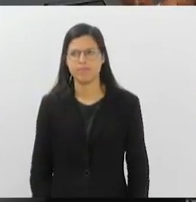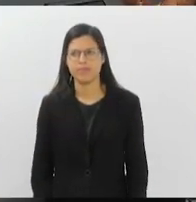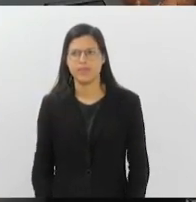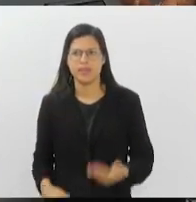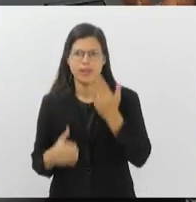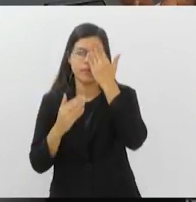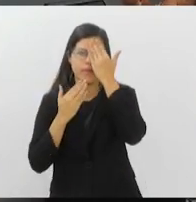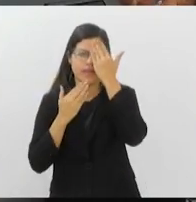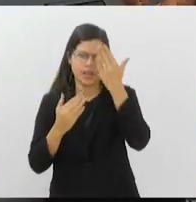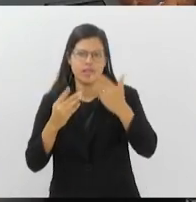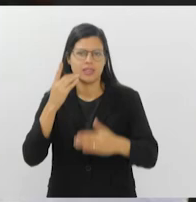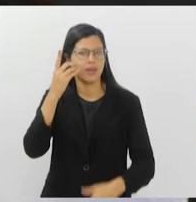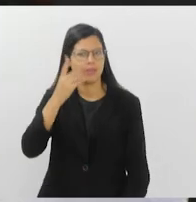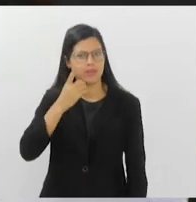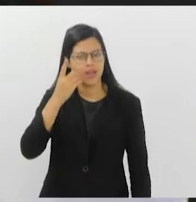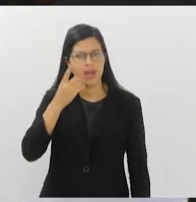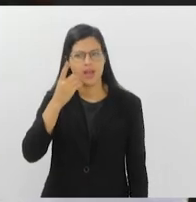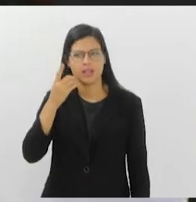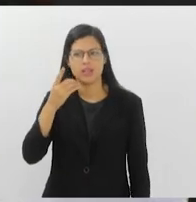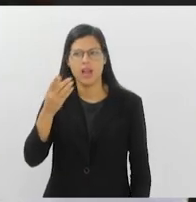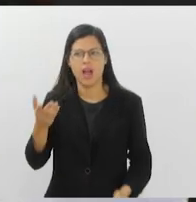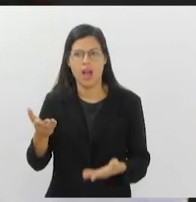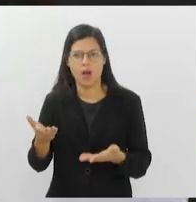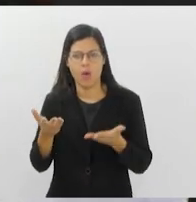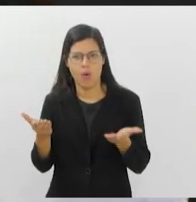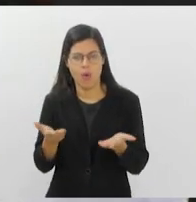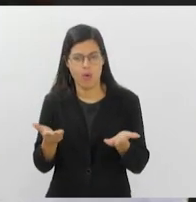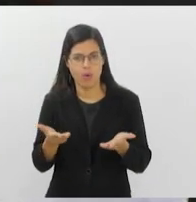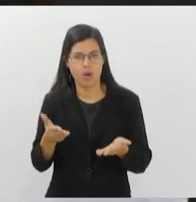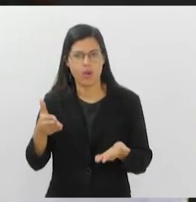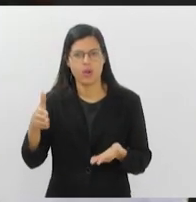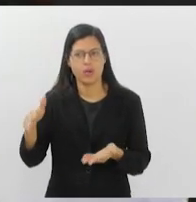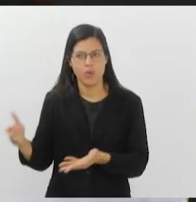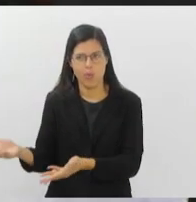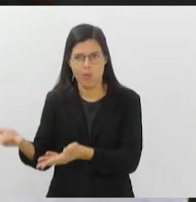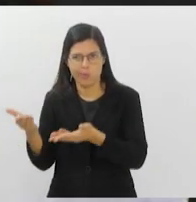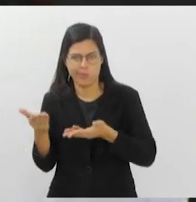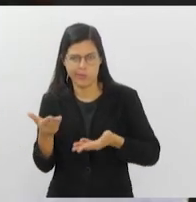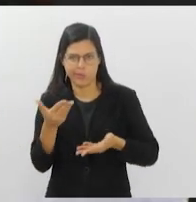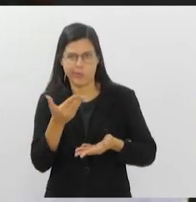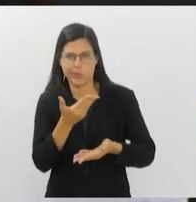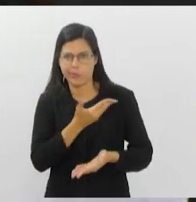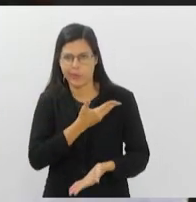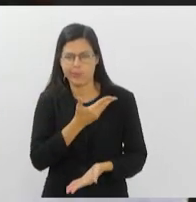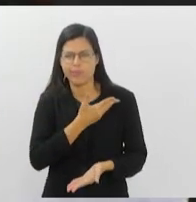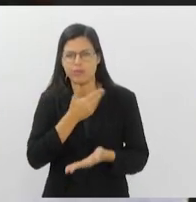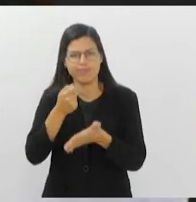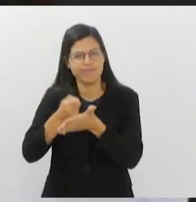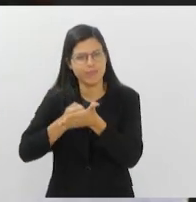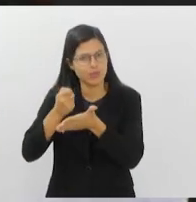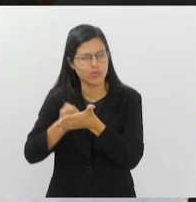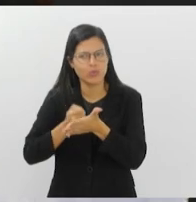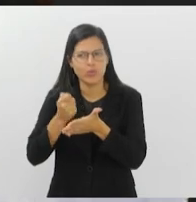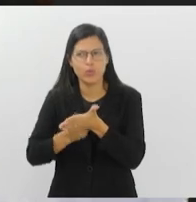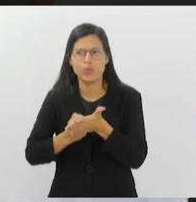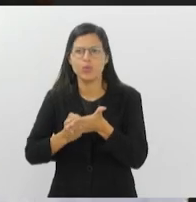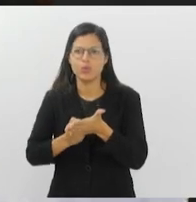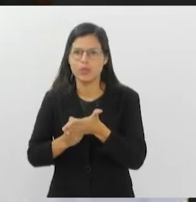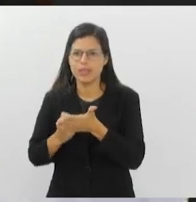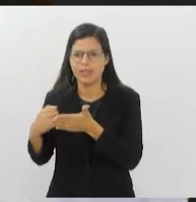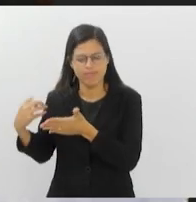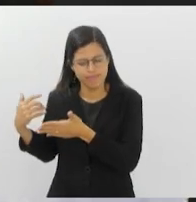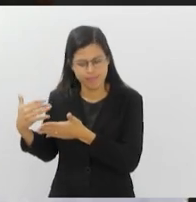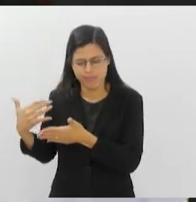Obrigado, Marta. Chamo agora para fazer uso da palavra, companheiro de tantas lutas, tanta